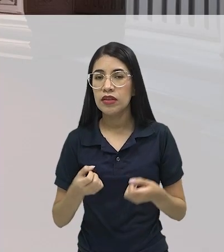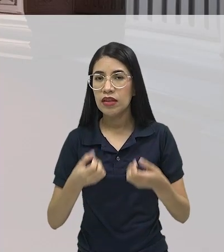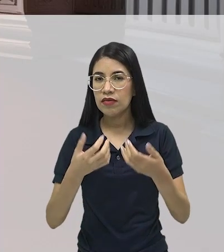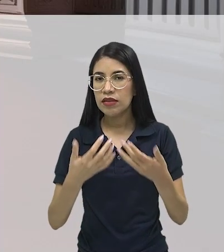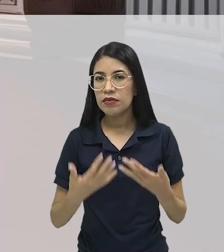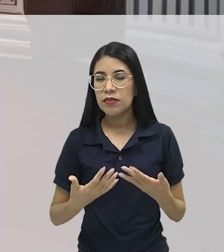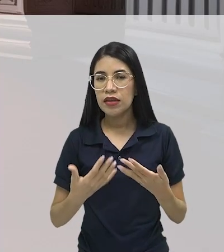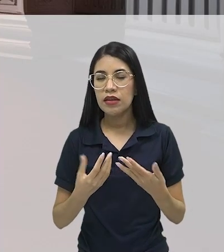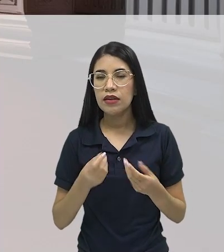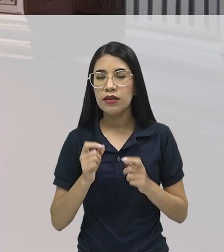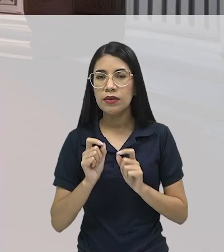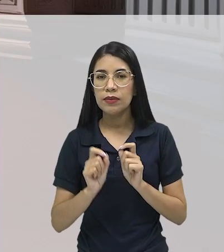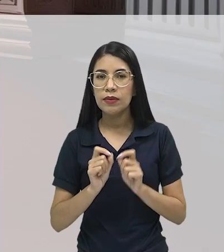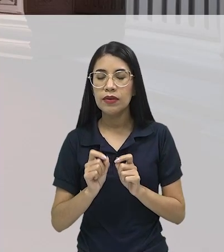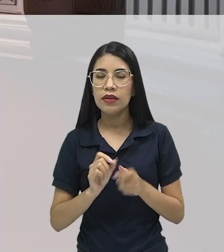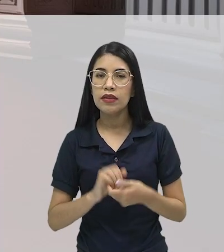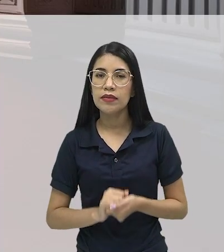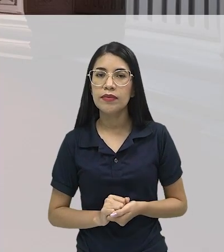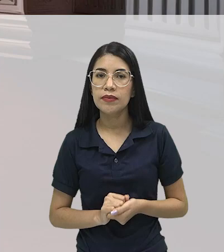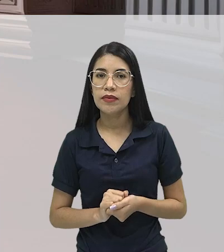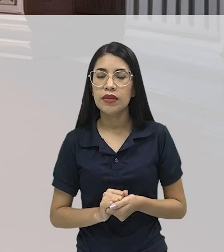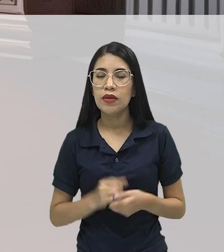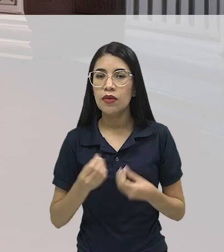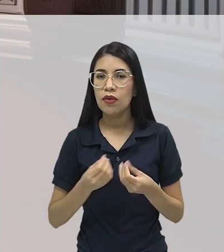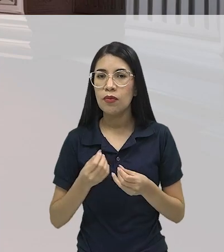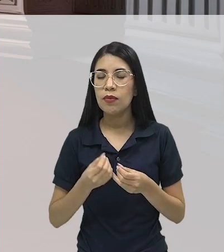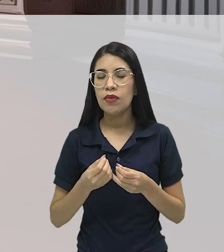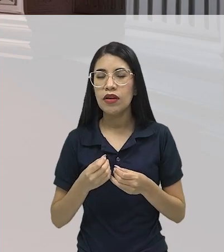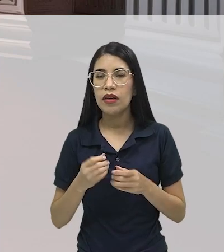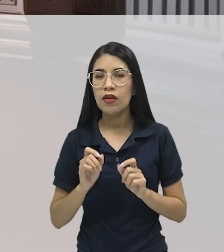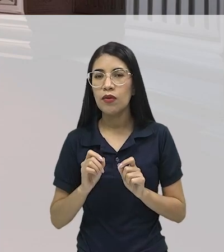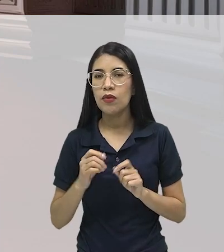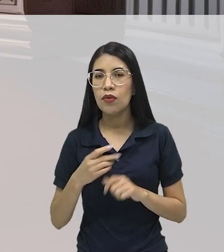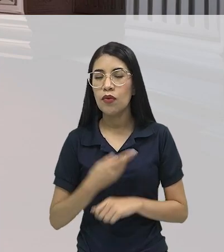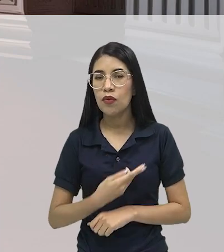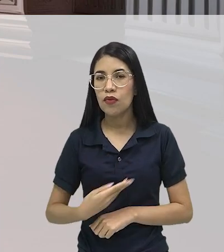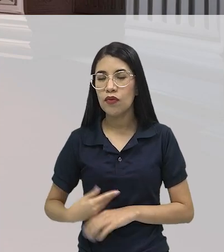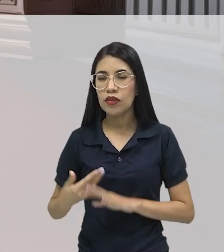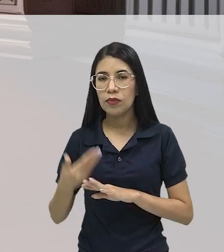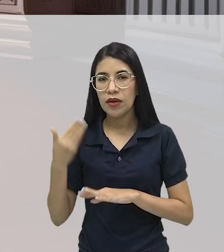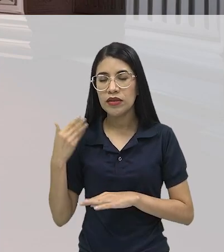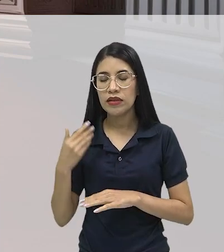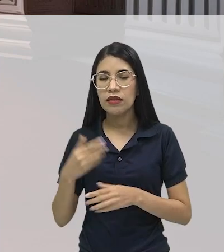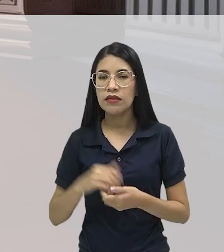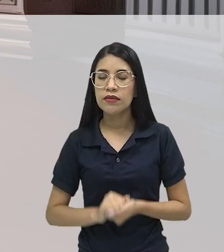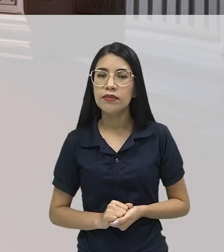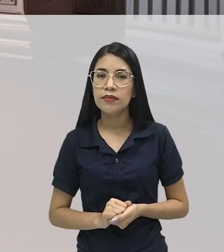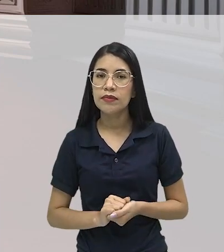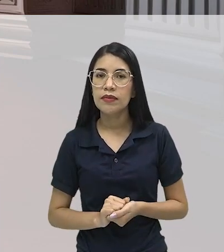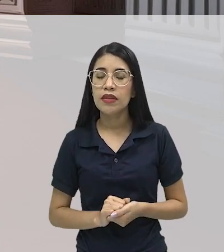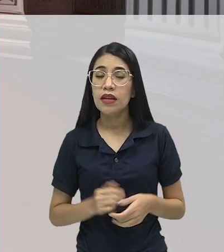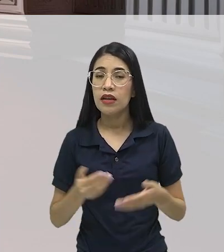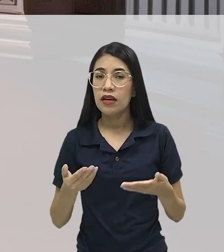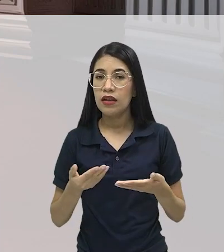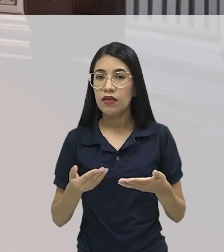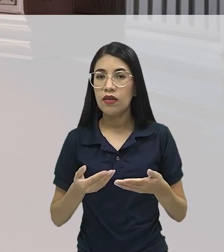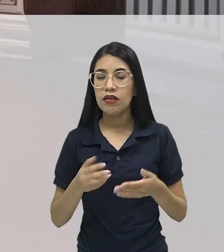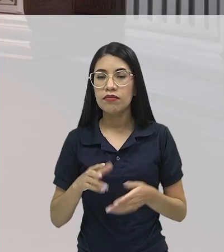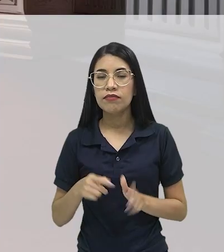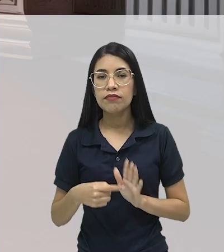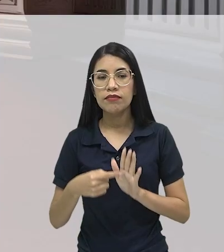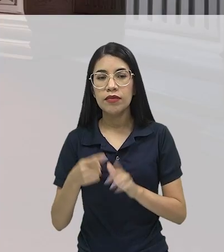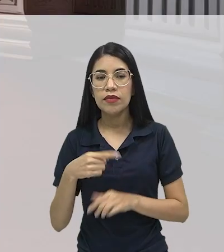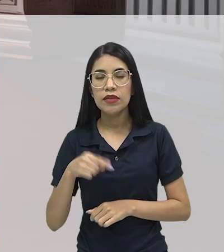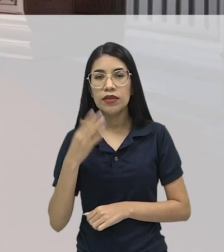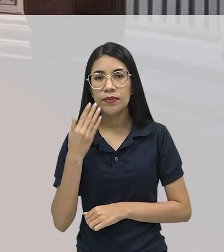falando, principalmente sobre a questão do antigo regime, da monarquia absolutista, e eu trouxe aqui para vocês, né, esse